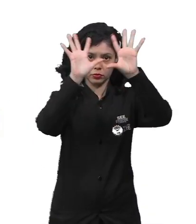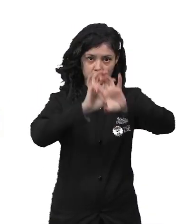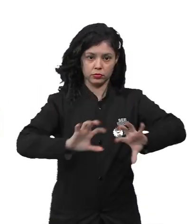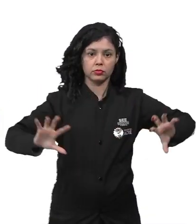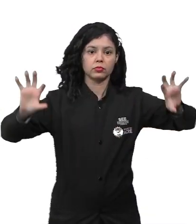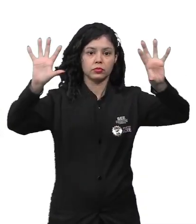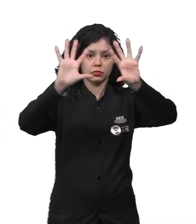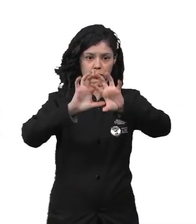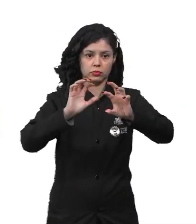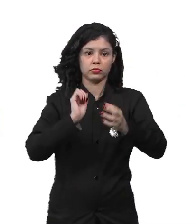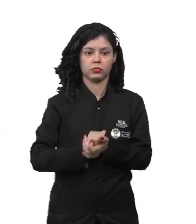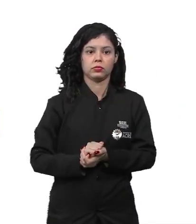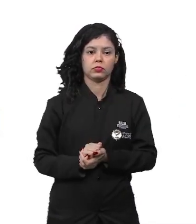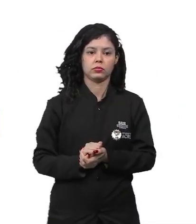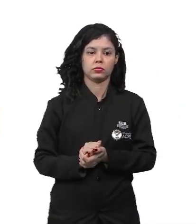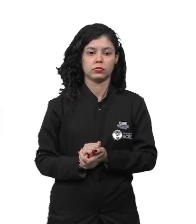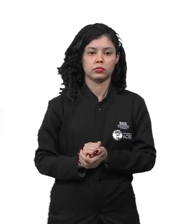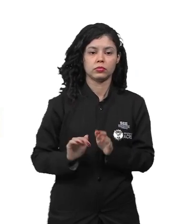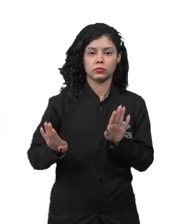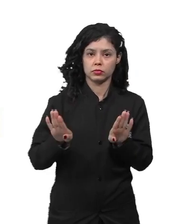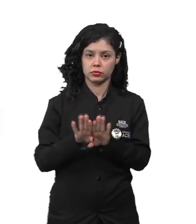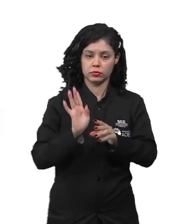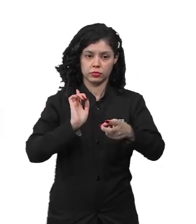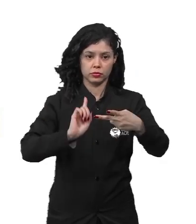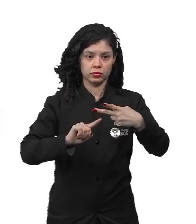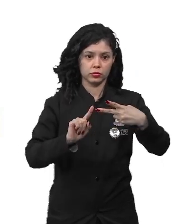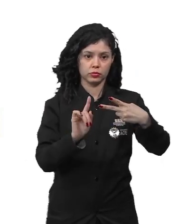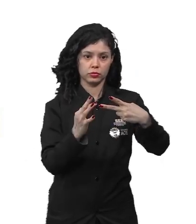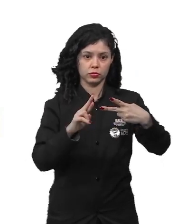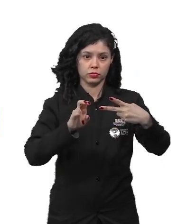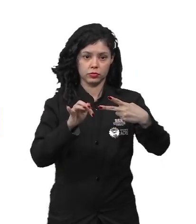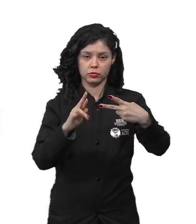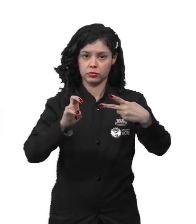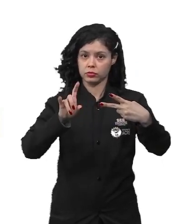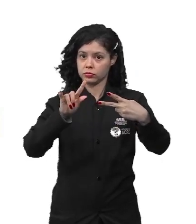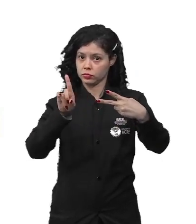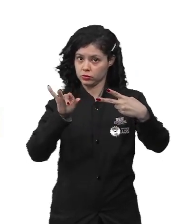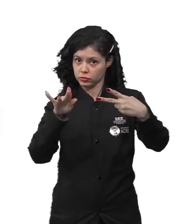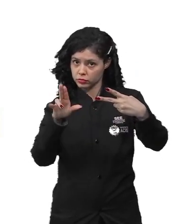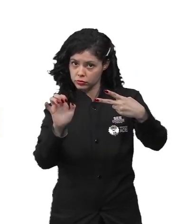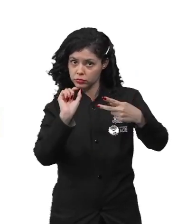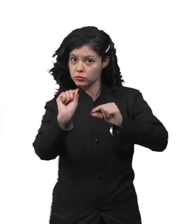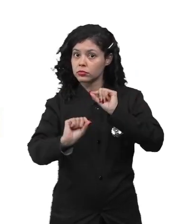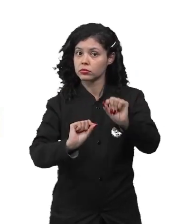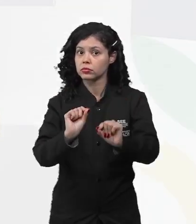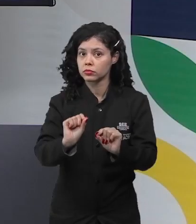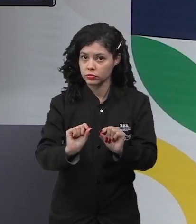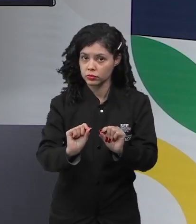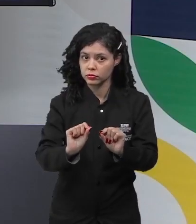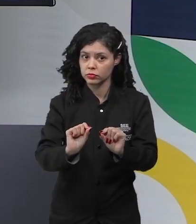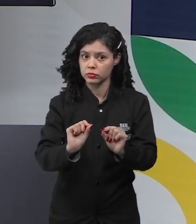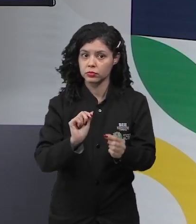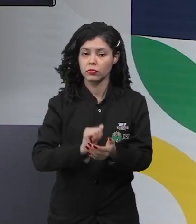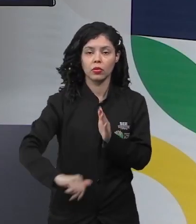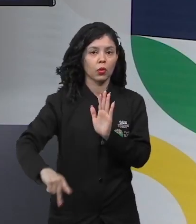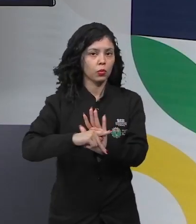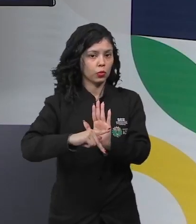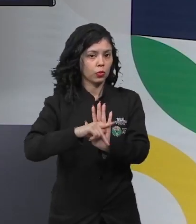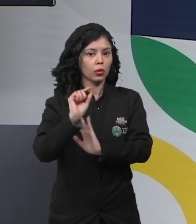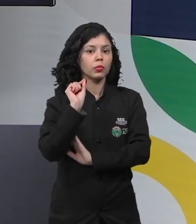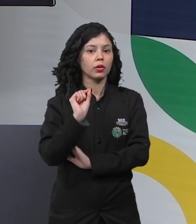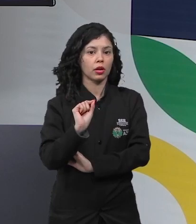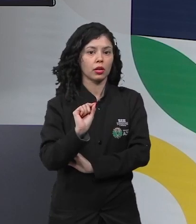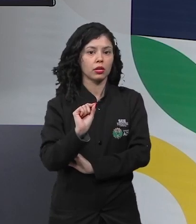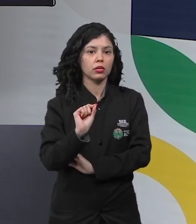que ele é um combustível, e o biofertilizante, pessoal. Esse biofertilizante, ele é ideal